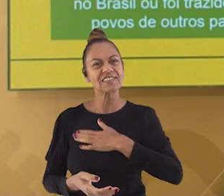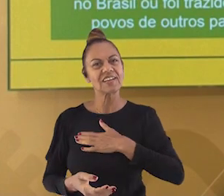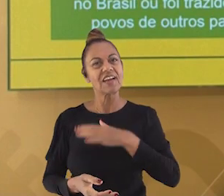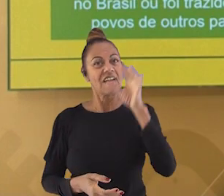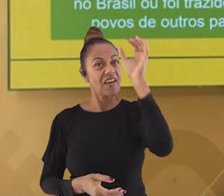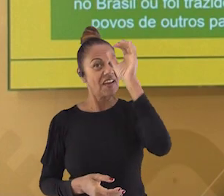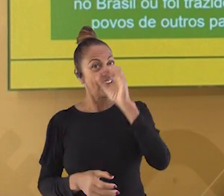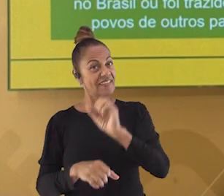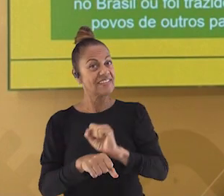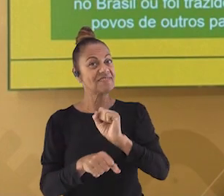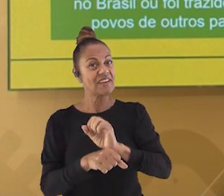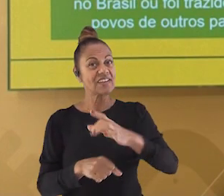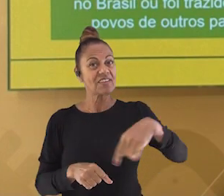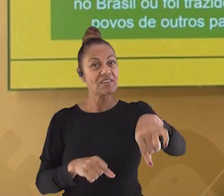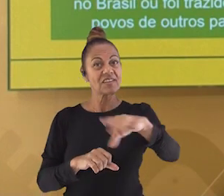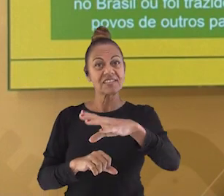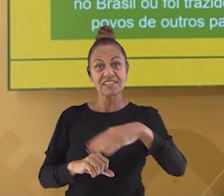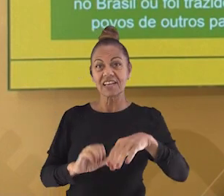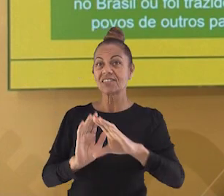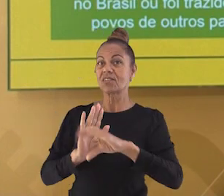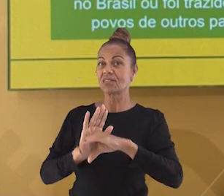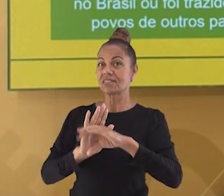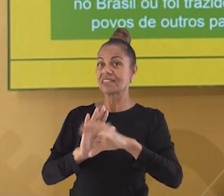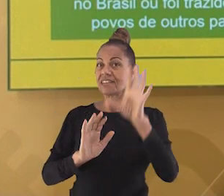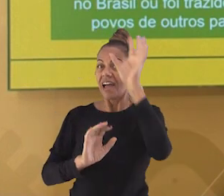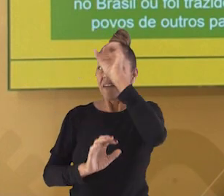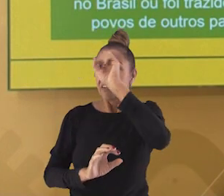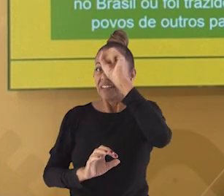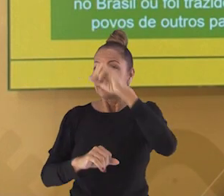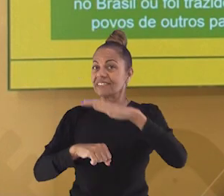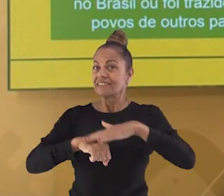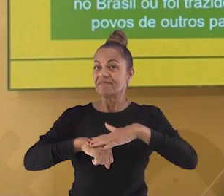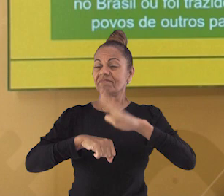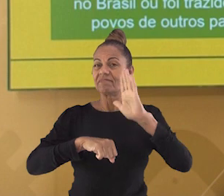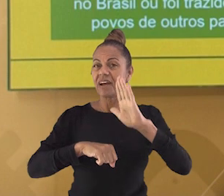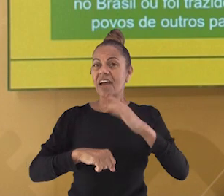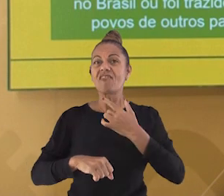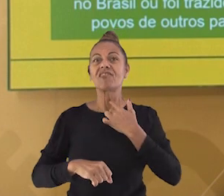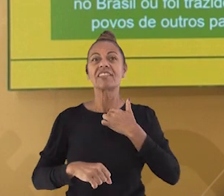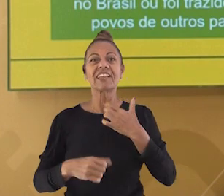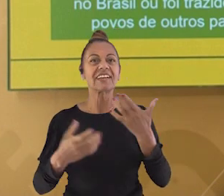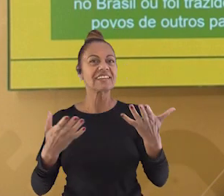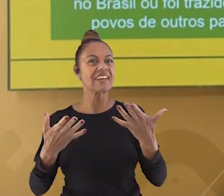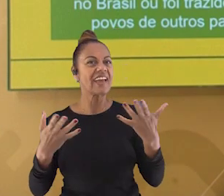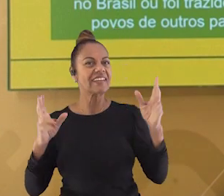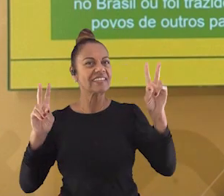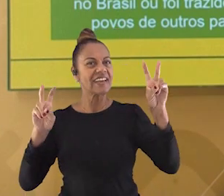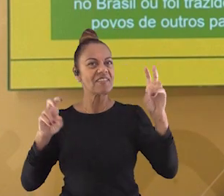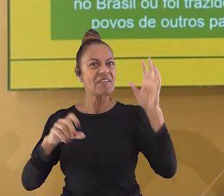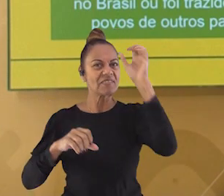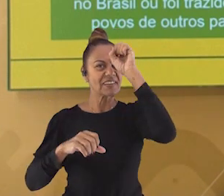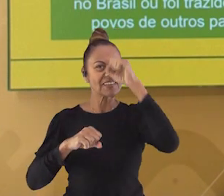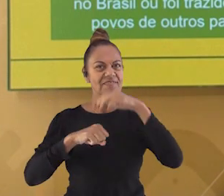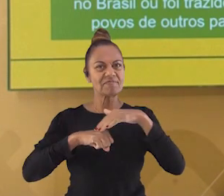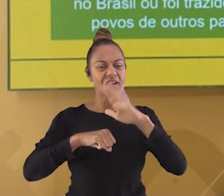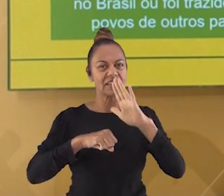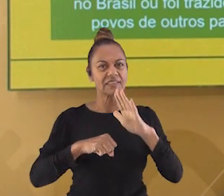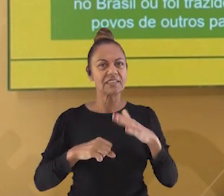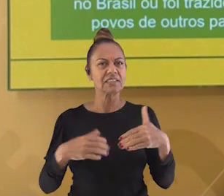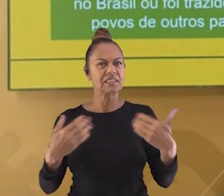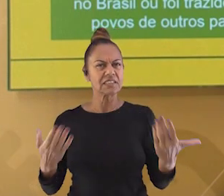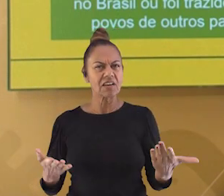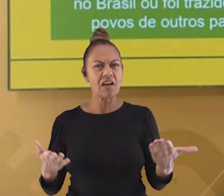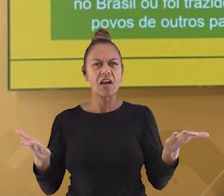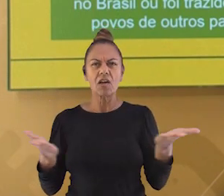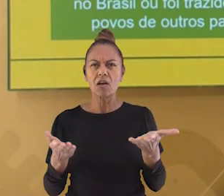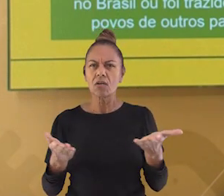novos conceitos e ficado com vontade de aprender mais sobre o assunto. Agora, para contribuir com os seus